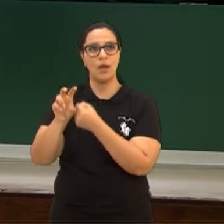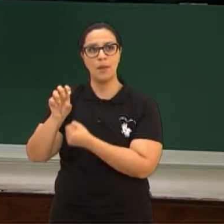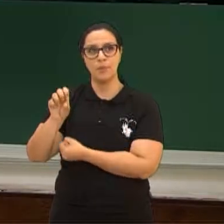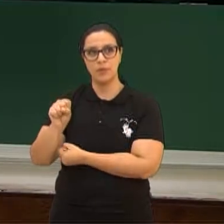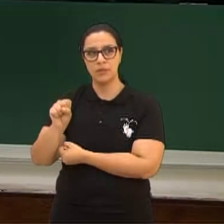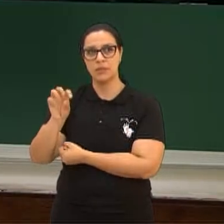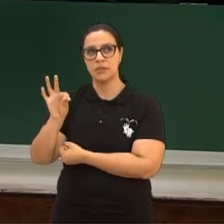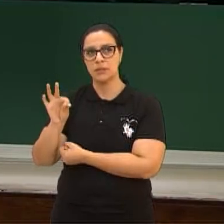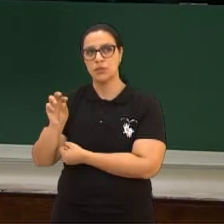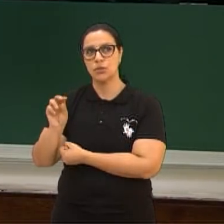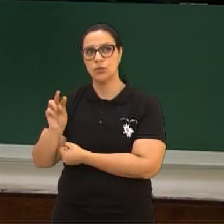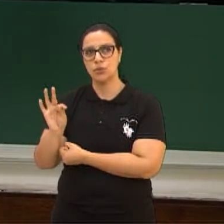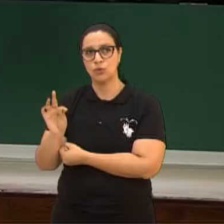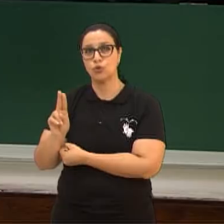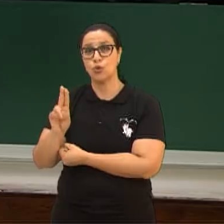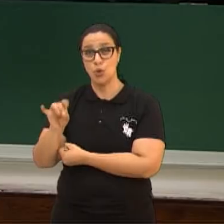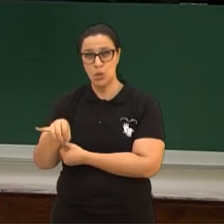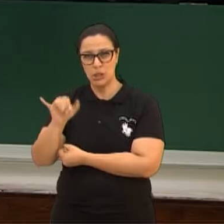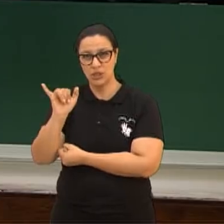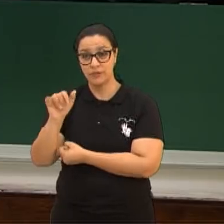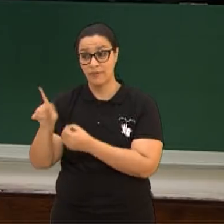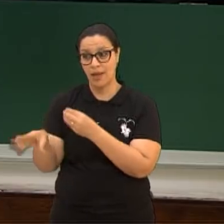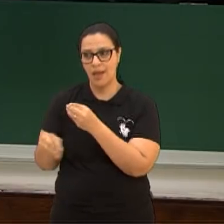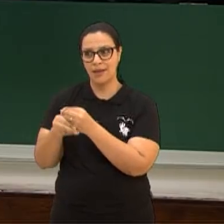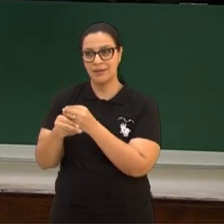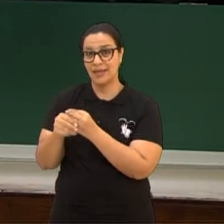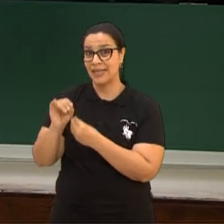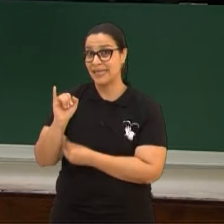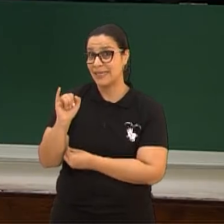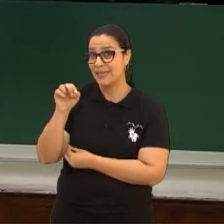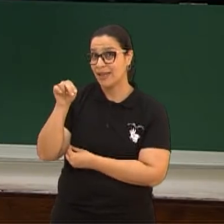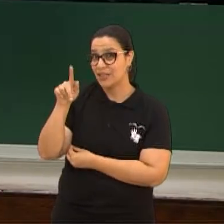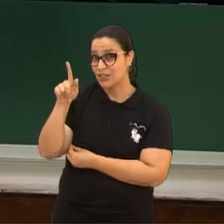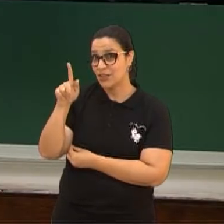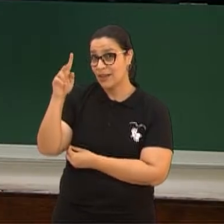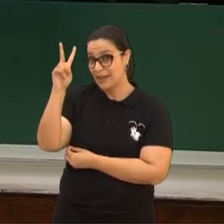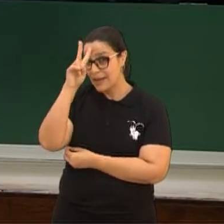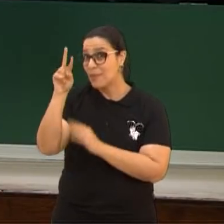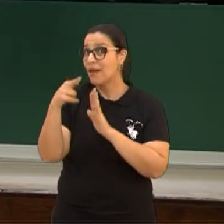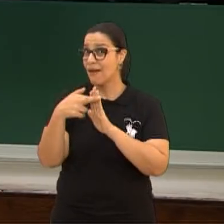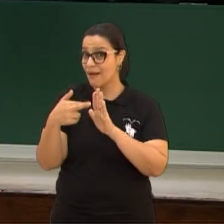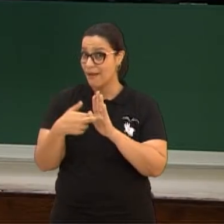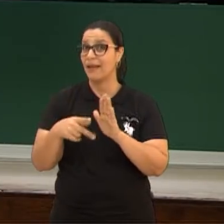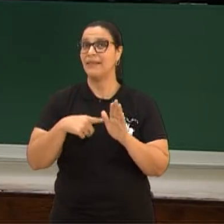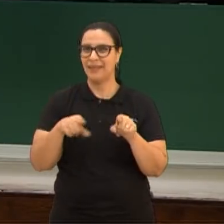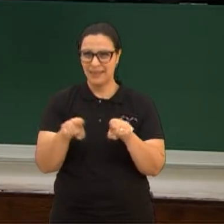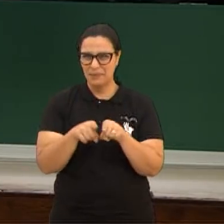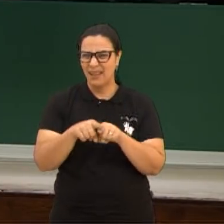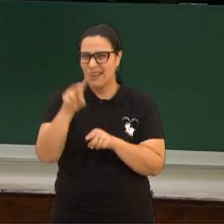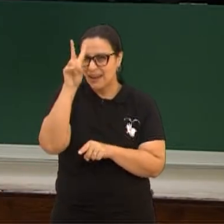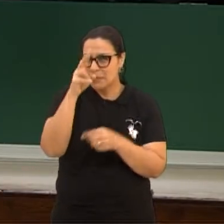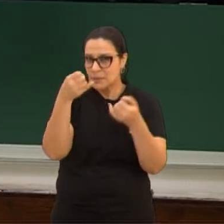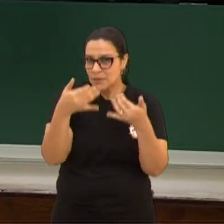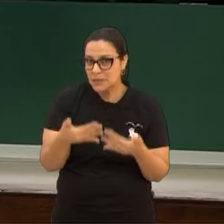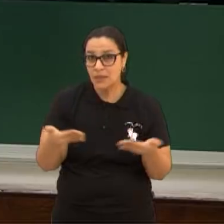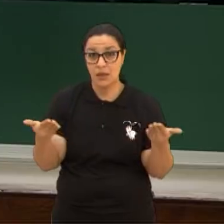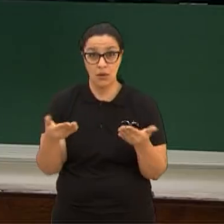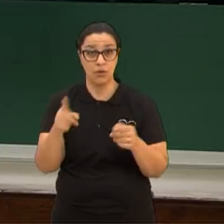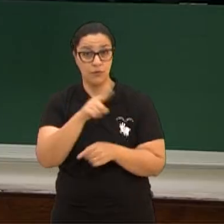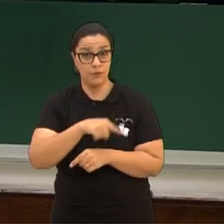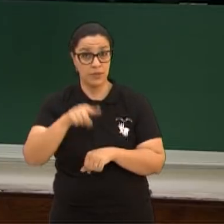do ladinho para vocês. Atenção, vai ter regrinhas. Então, aproveita esse